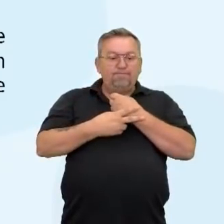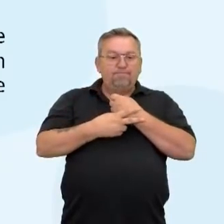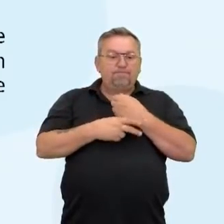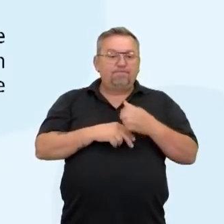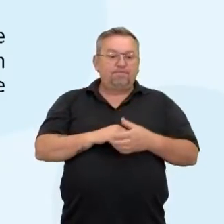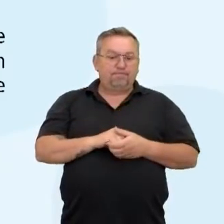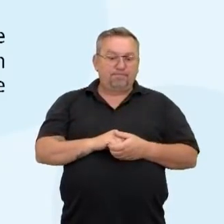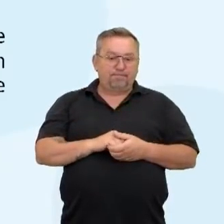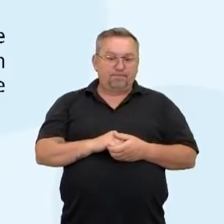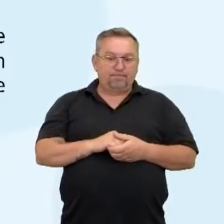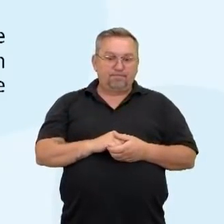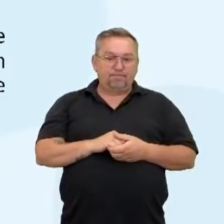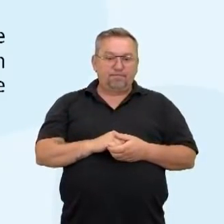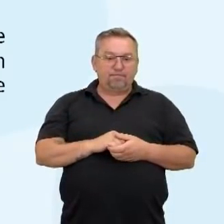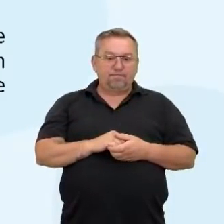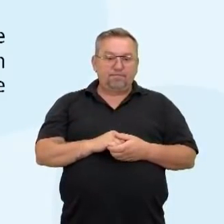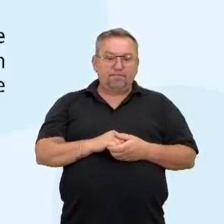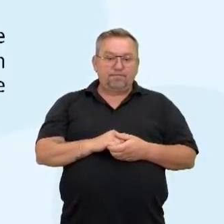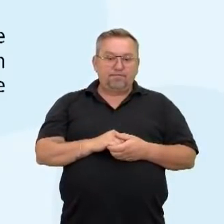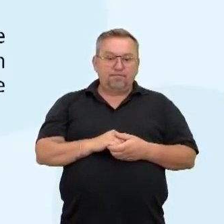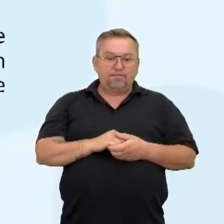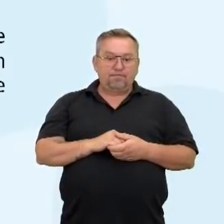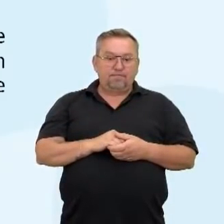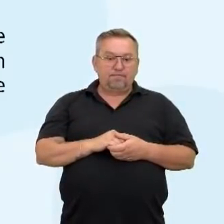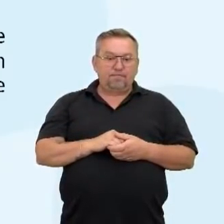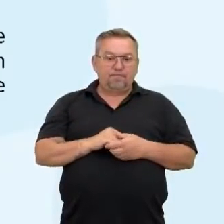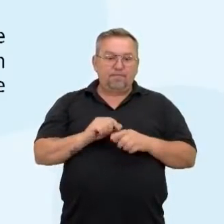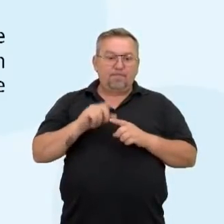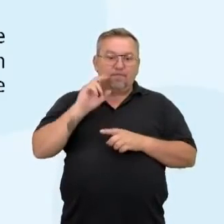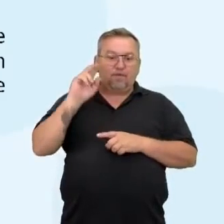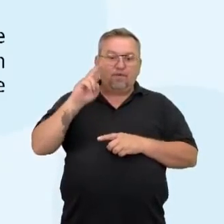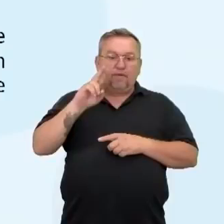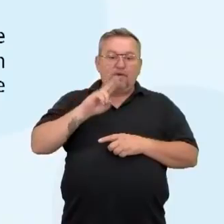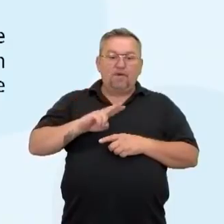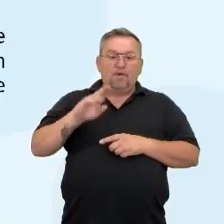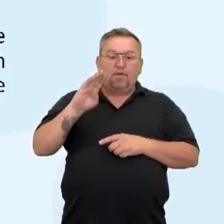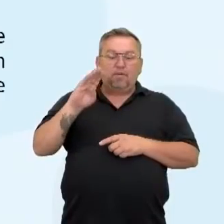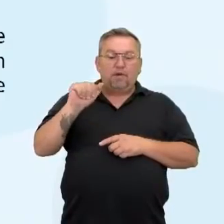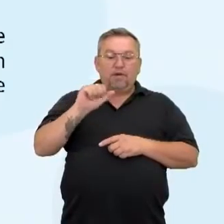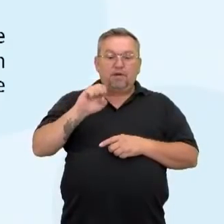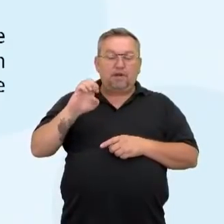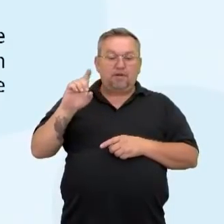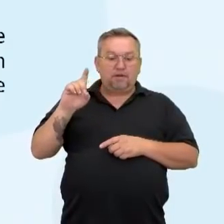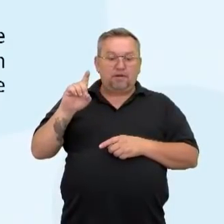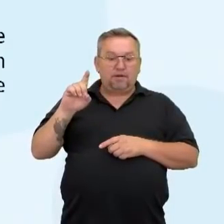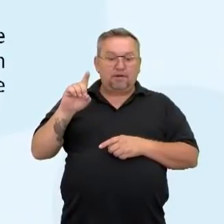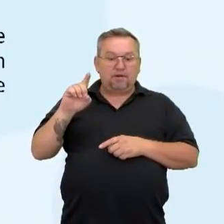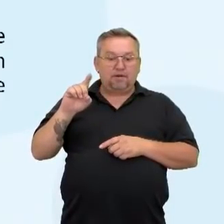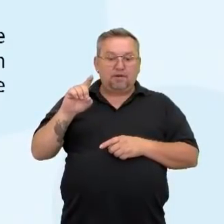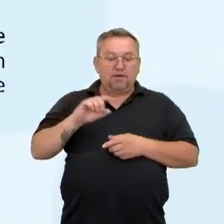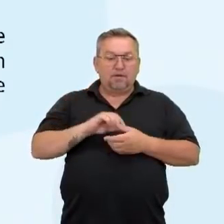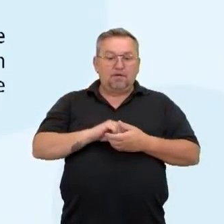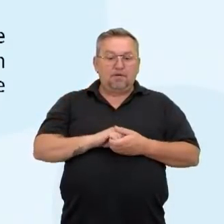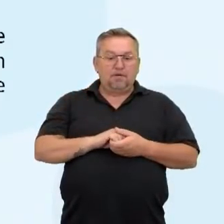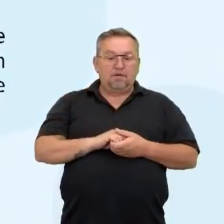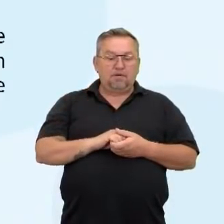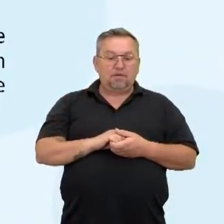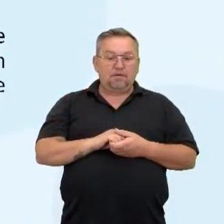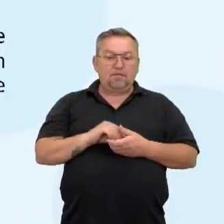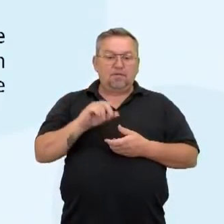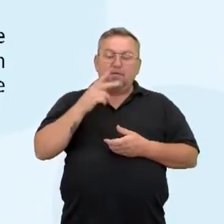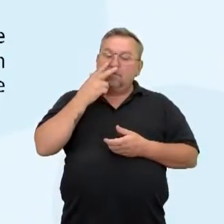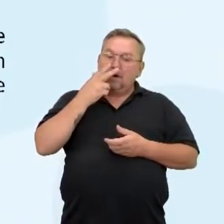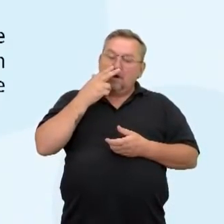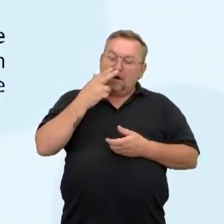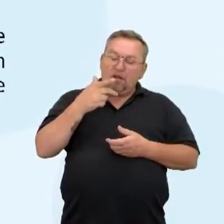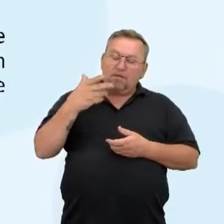find the statue of Juliet. Toma cuidado aqui com essa palavra aqui, based, né? Esse based aqui parece que está no passado, mas ela não está